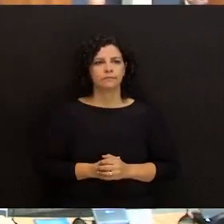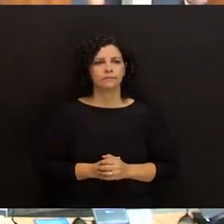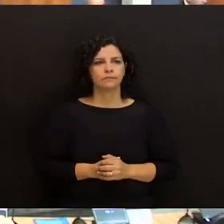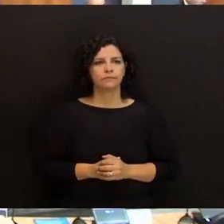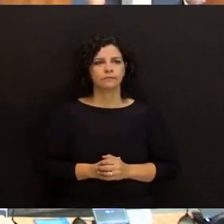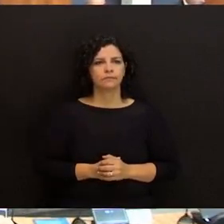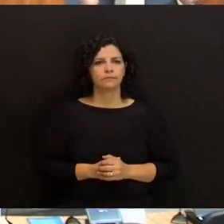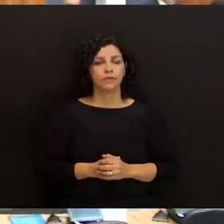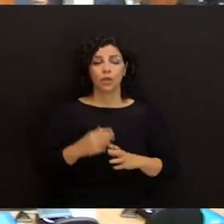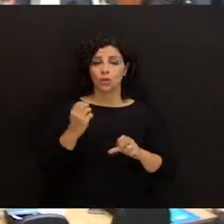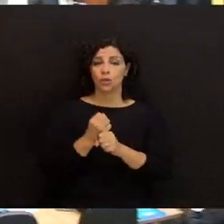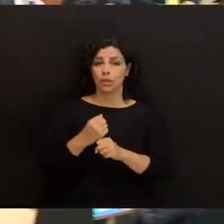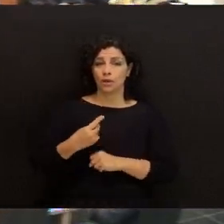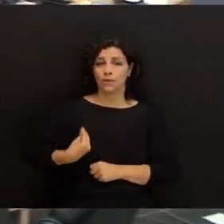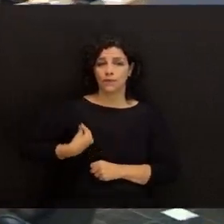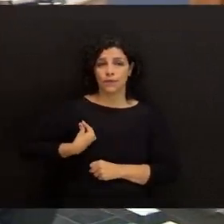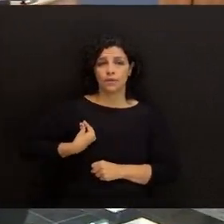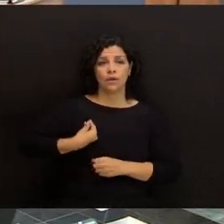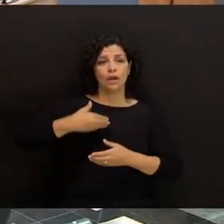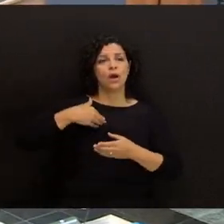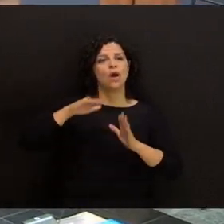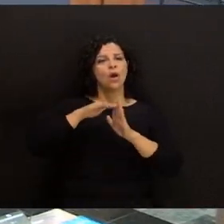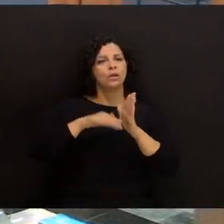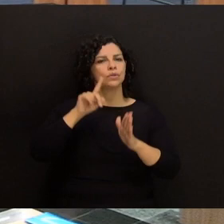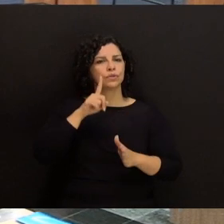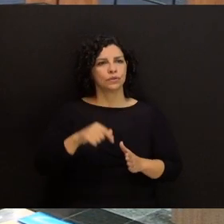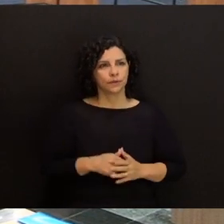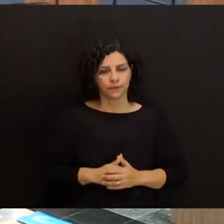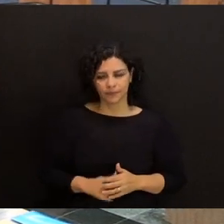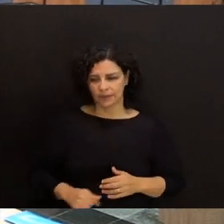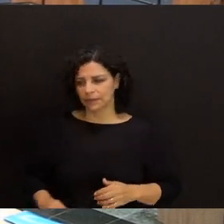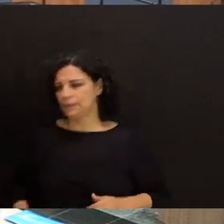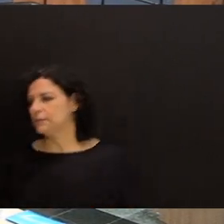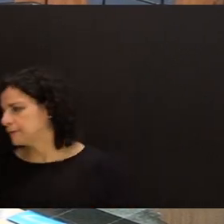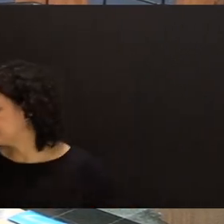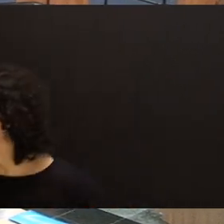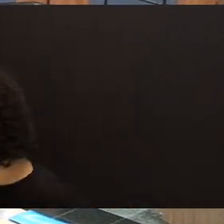havendo corre o regimental passamos para a ordem do dia